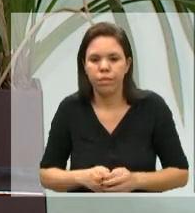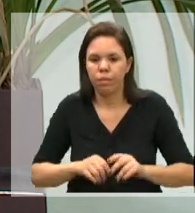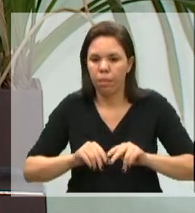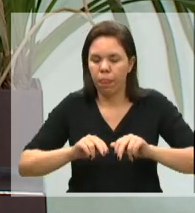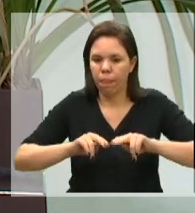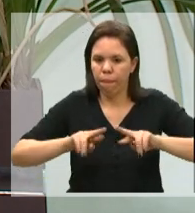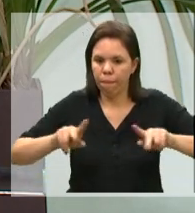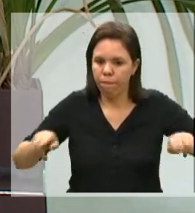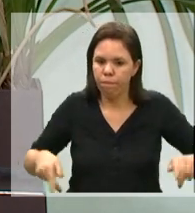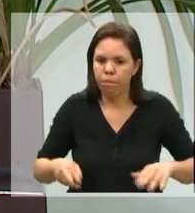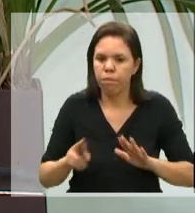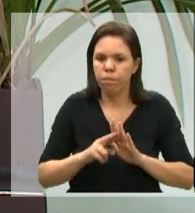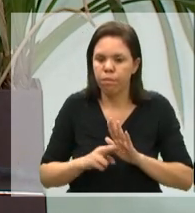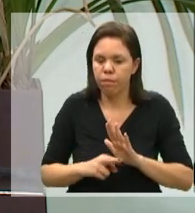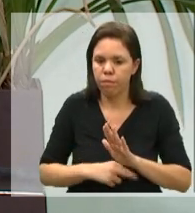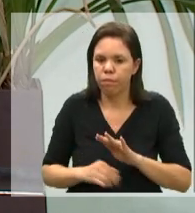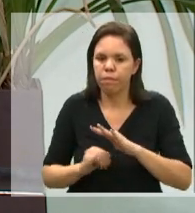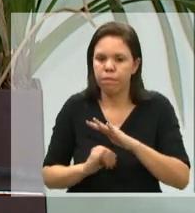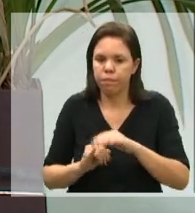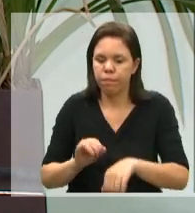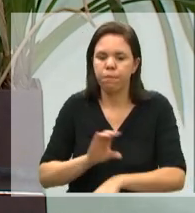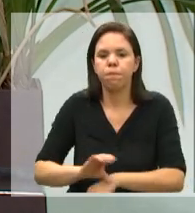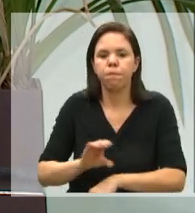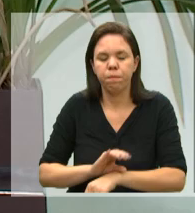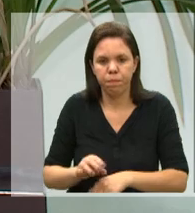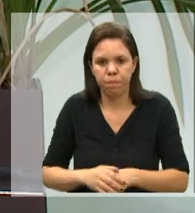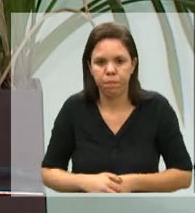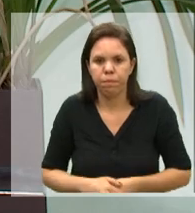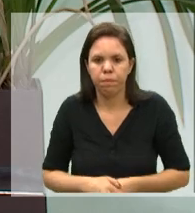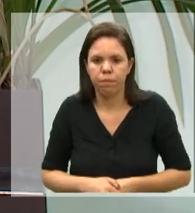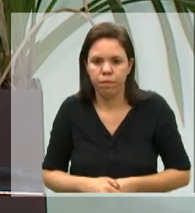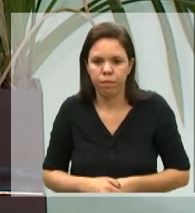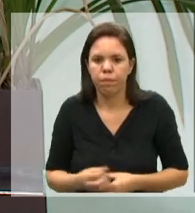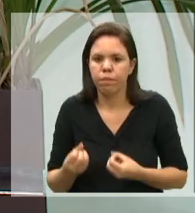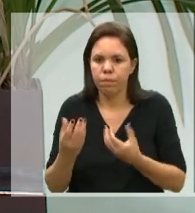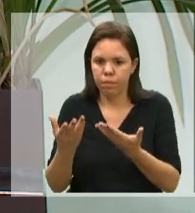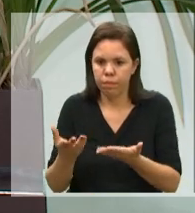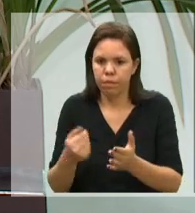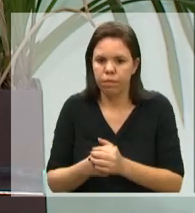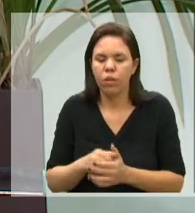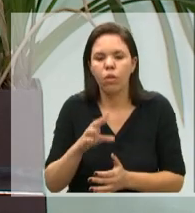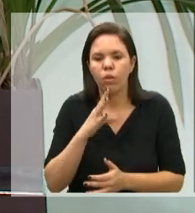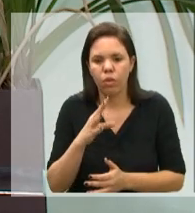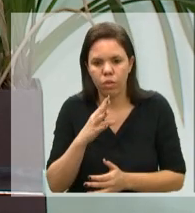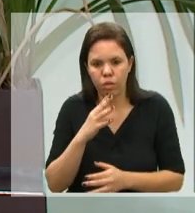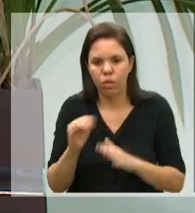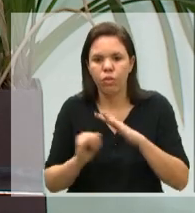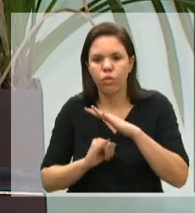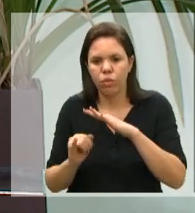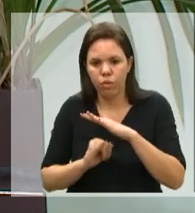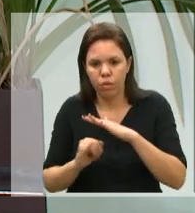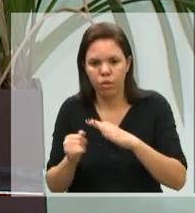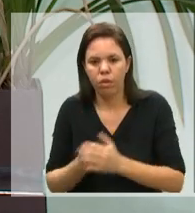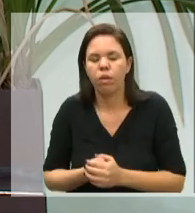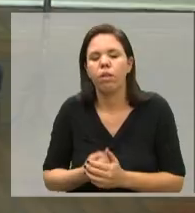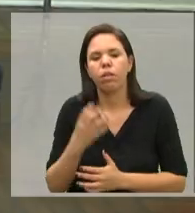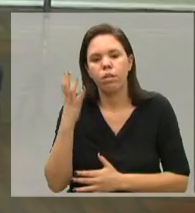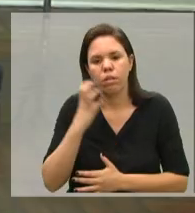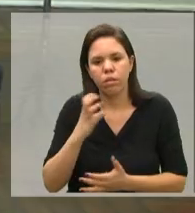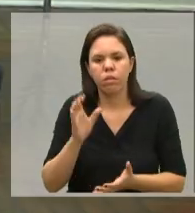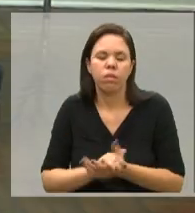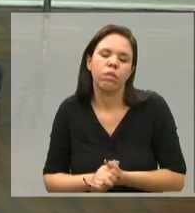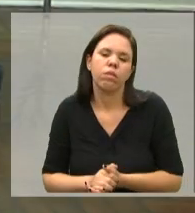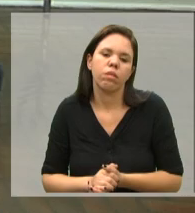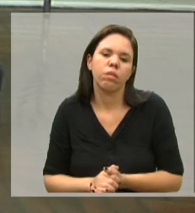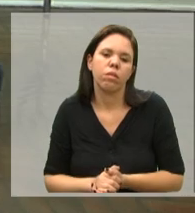de regras, os cursos e as instituições são avaliadas na oferta. Então eu acho que conhecer a instituição, né, a seriedade,